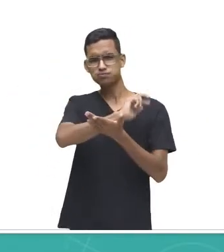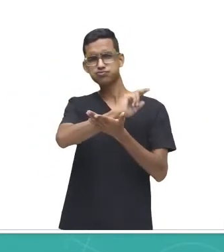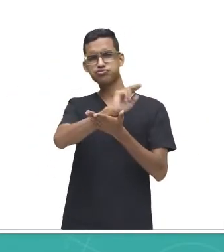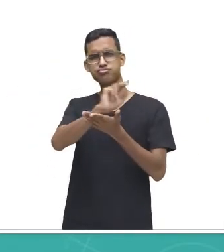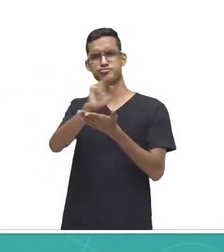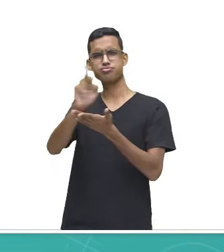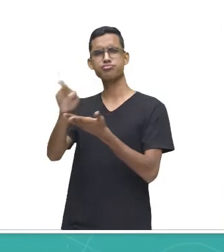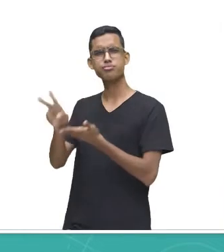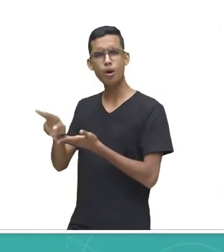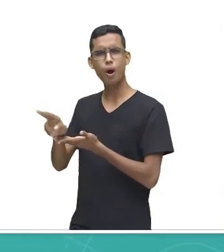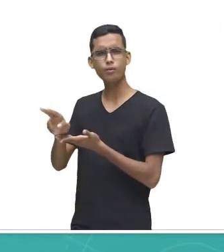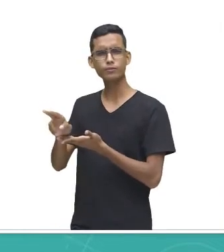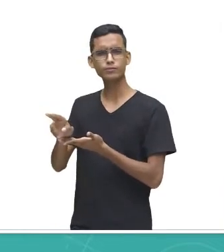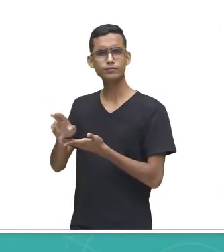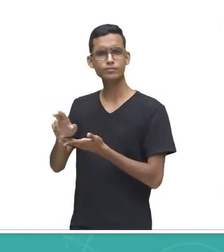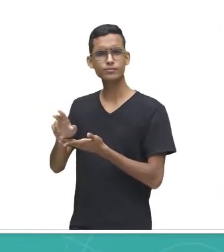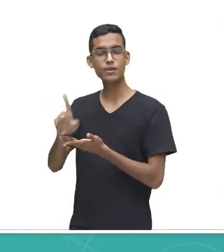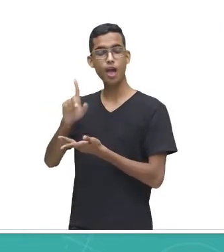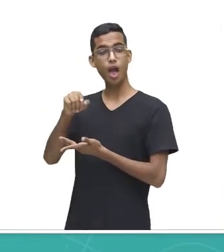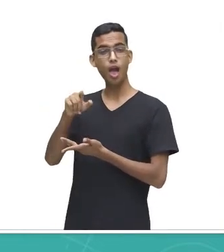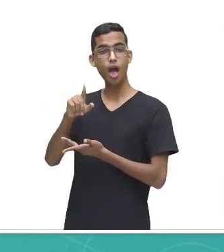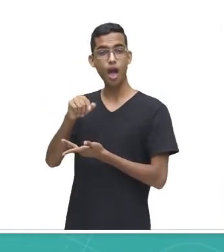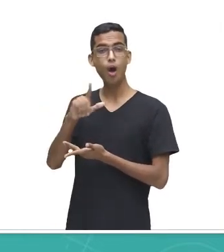a humanidade.